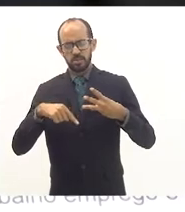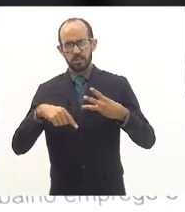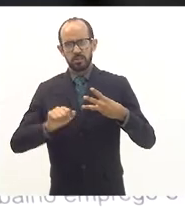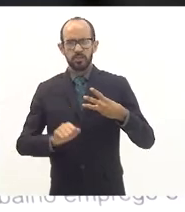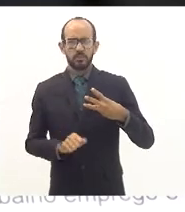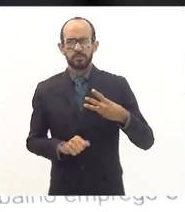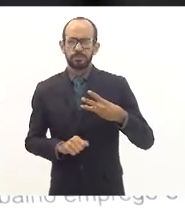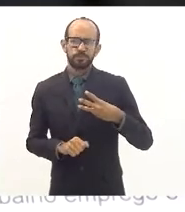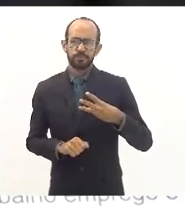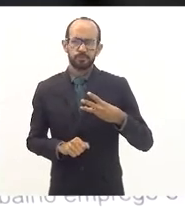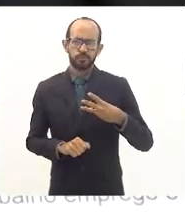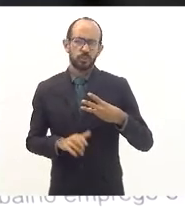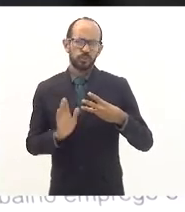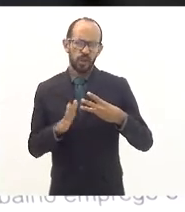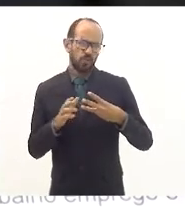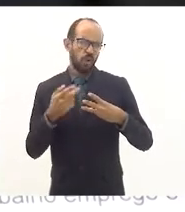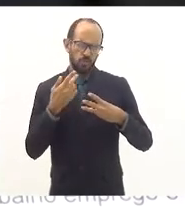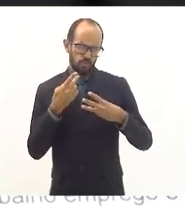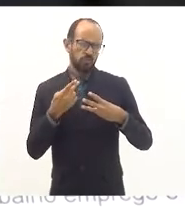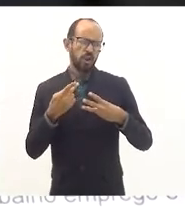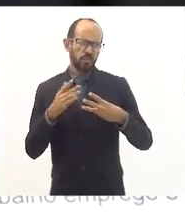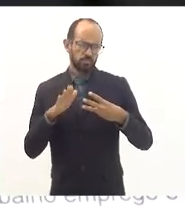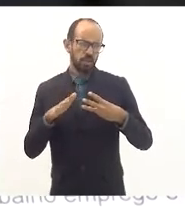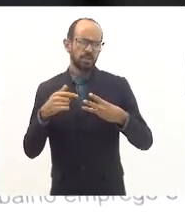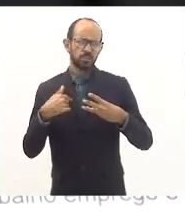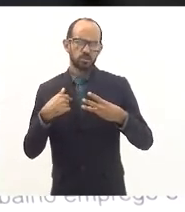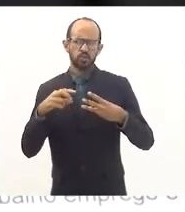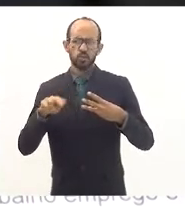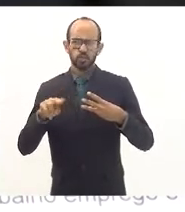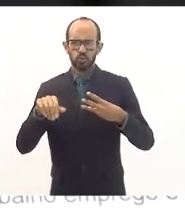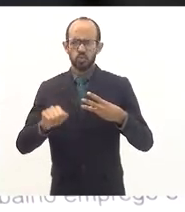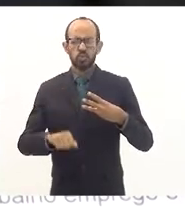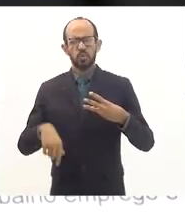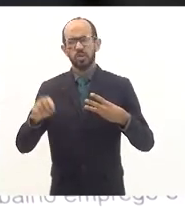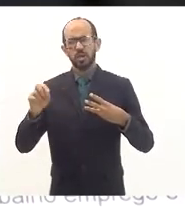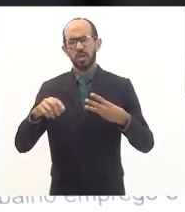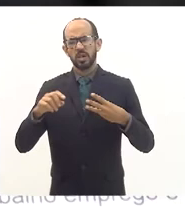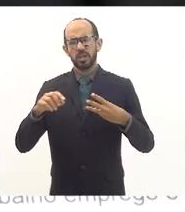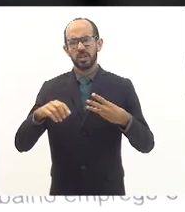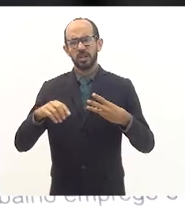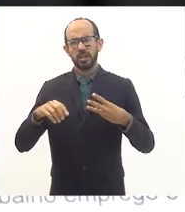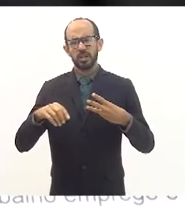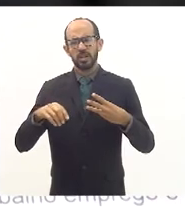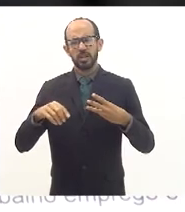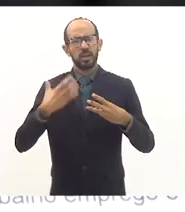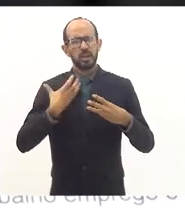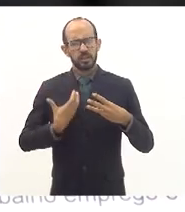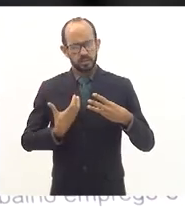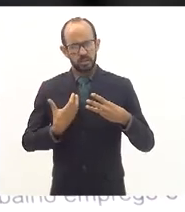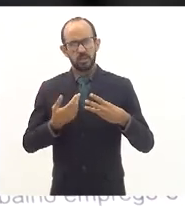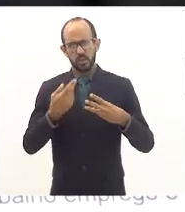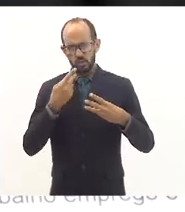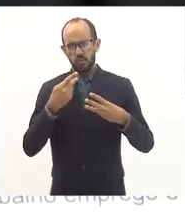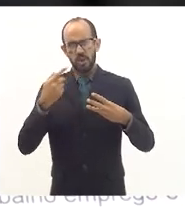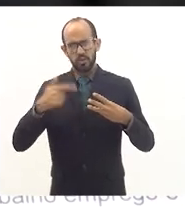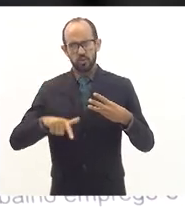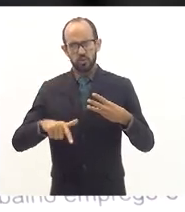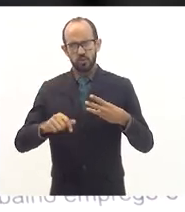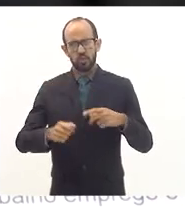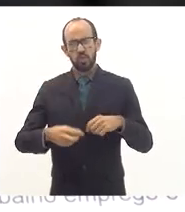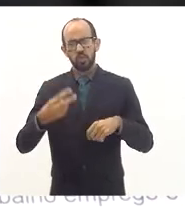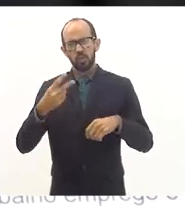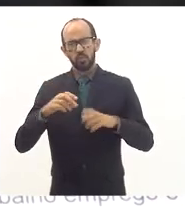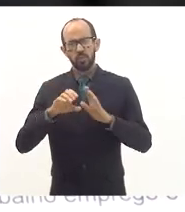já foram, inclusive, destacados nas outras falas, mas que nunca é demais a gente reforçar. Primeiro, eu gostaria até de falar de duas